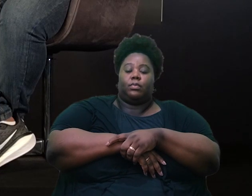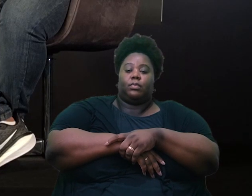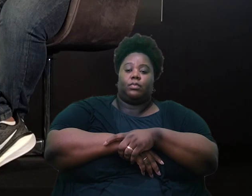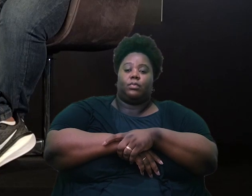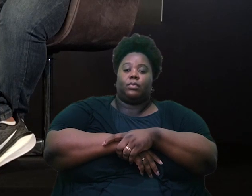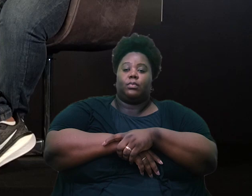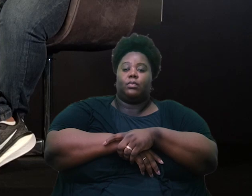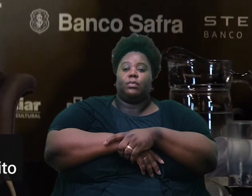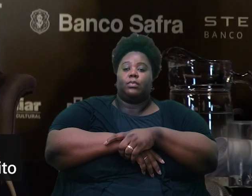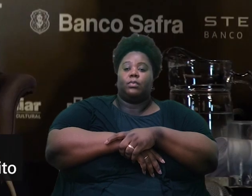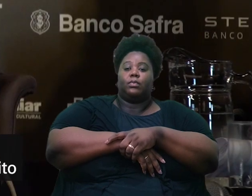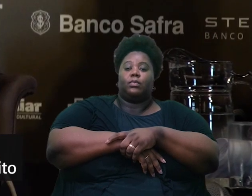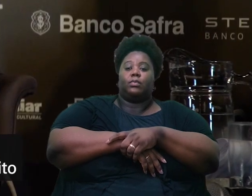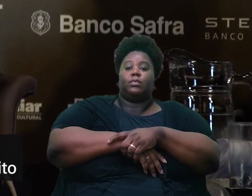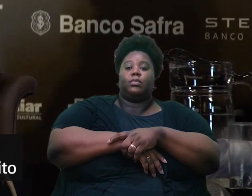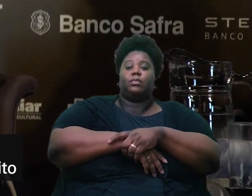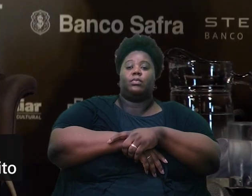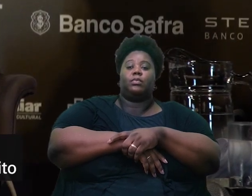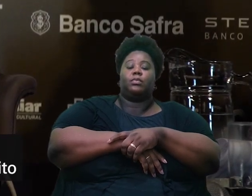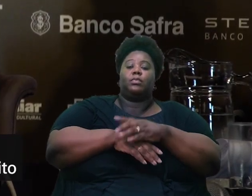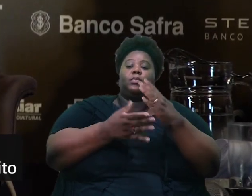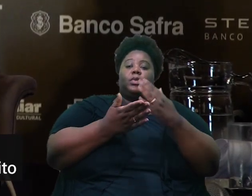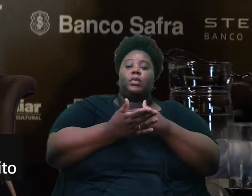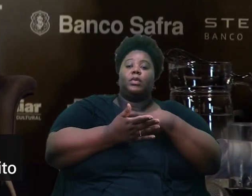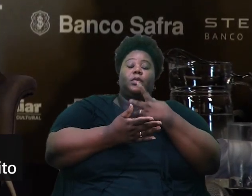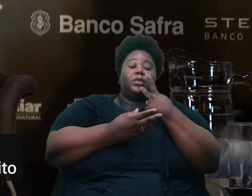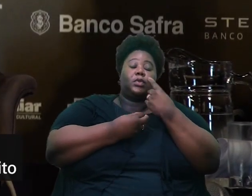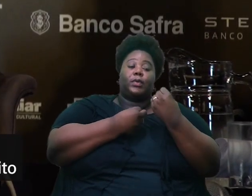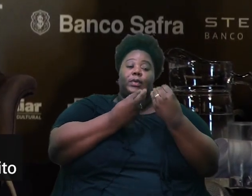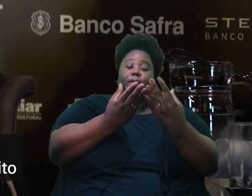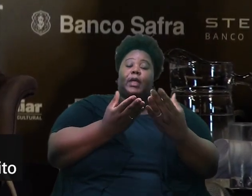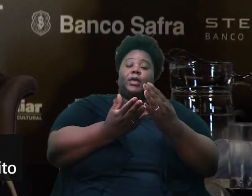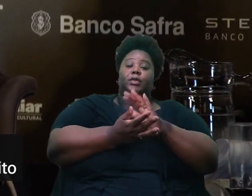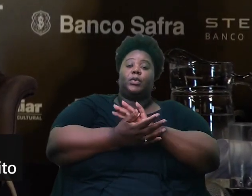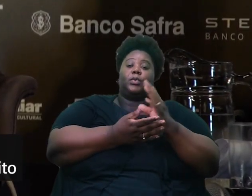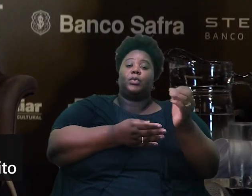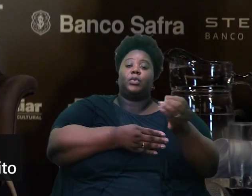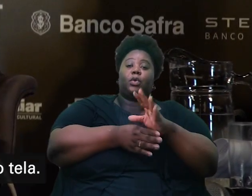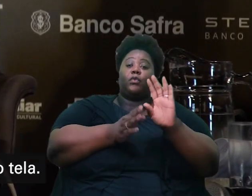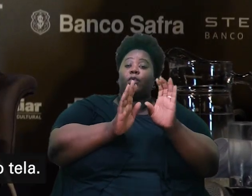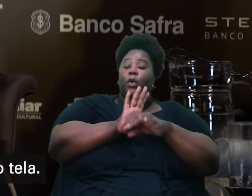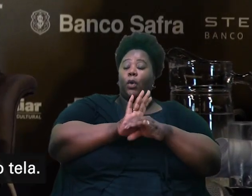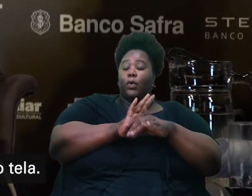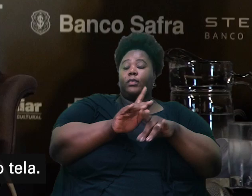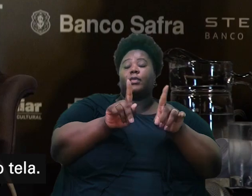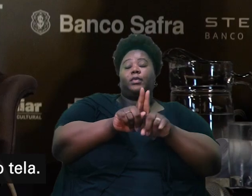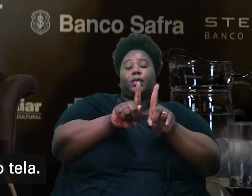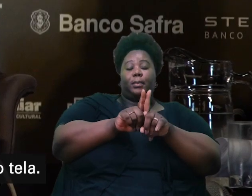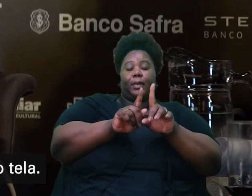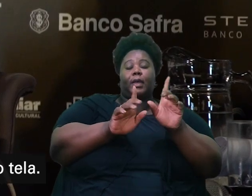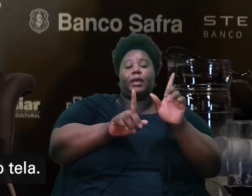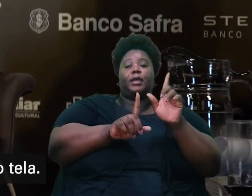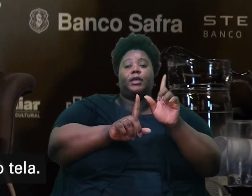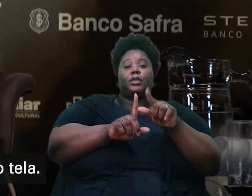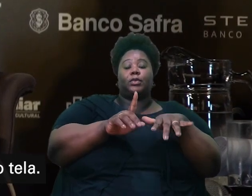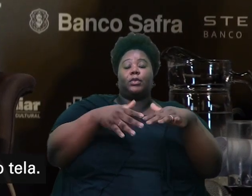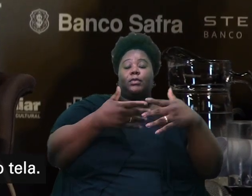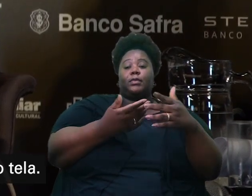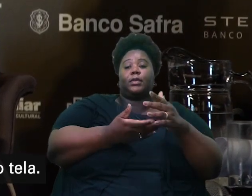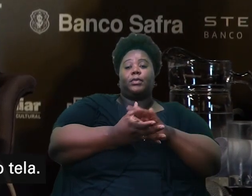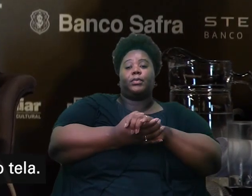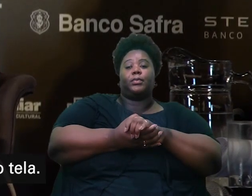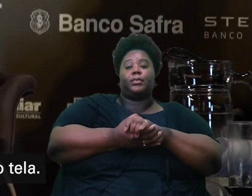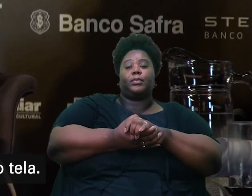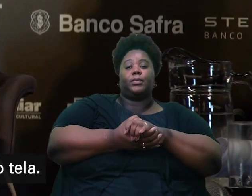2022, 2023, com esse livro. E estou oferecendo um outro conceito, também nesse livro, que é o de